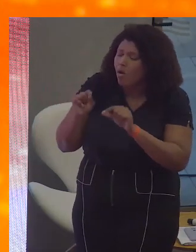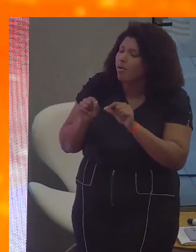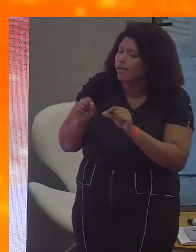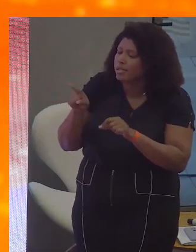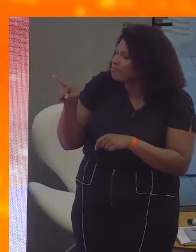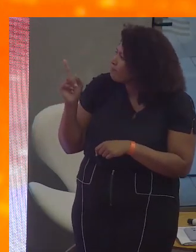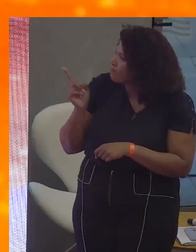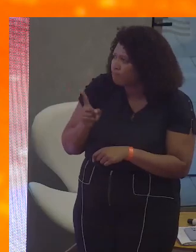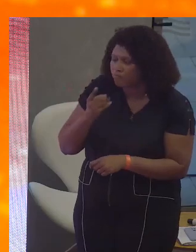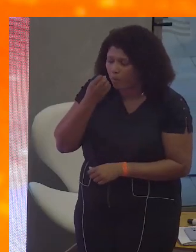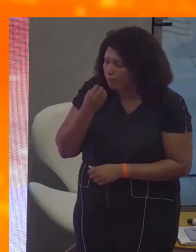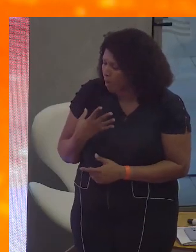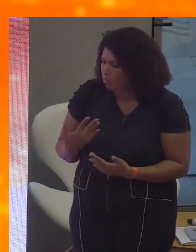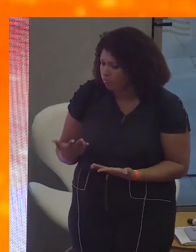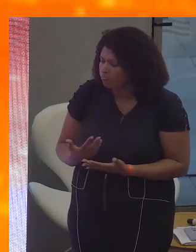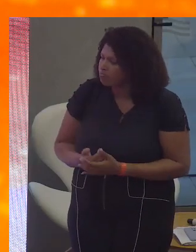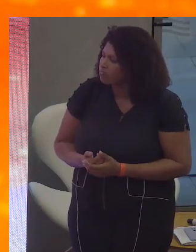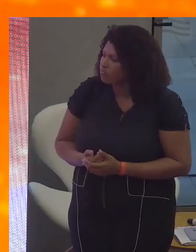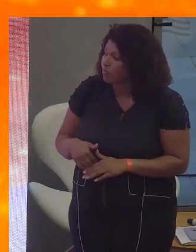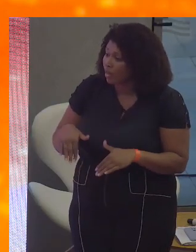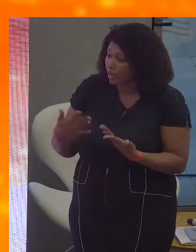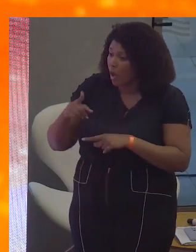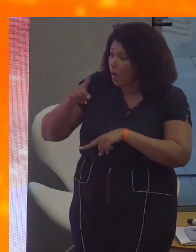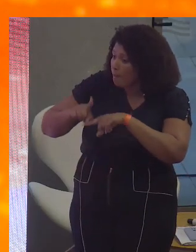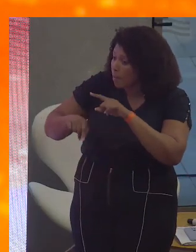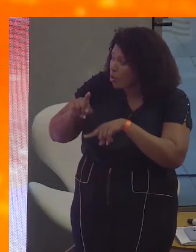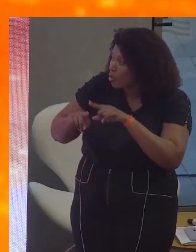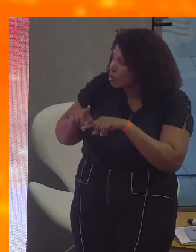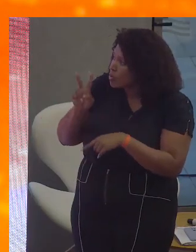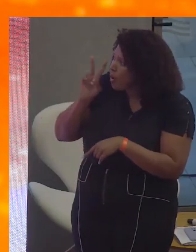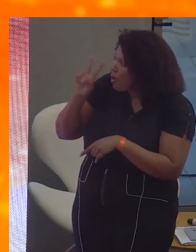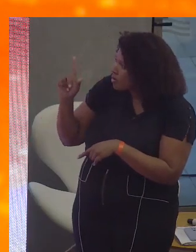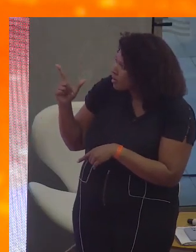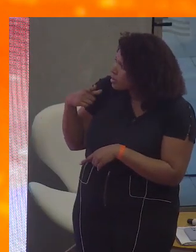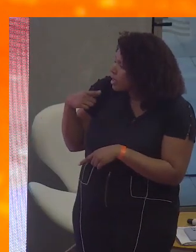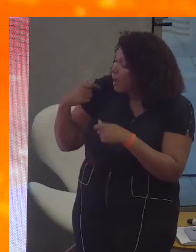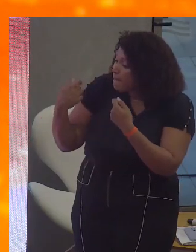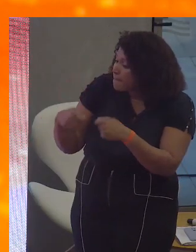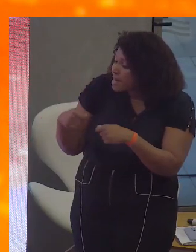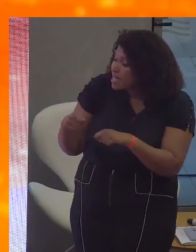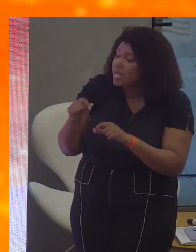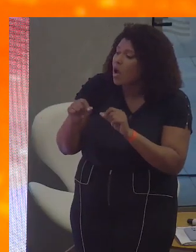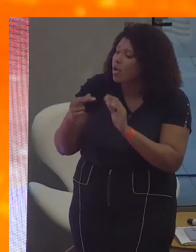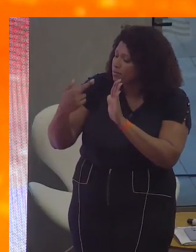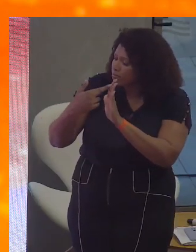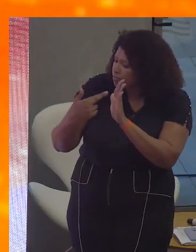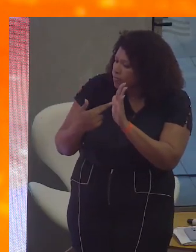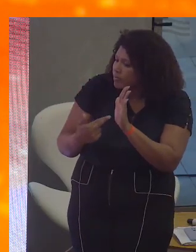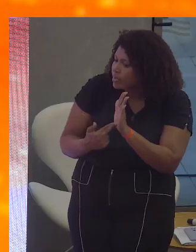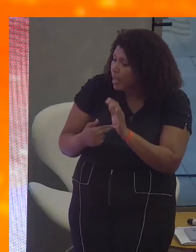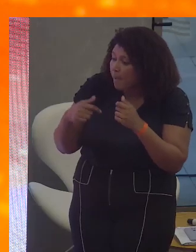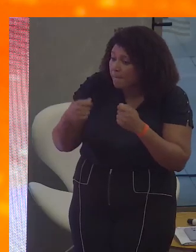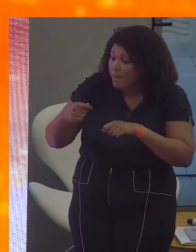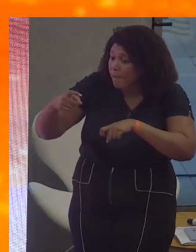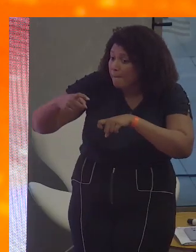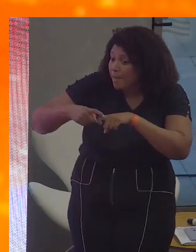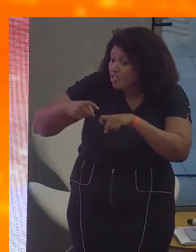irregulares. Tá? Então, os produtos com essa composição deveriam ser registrados como